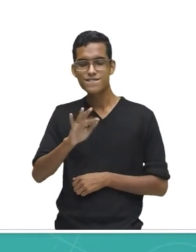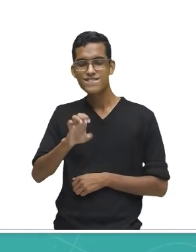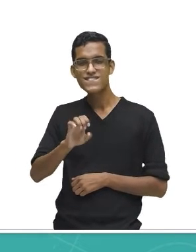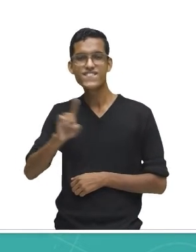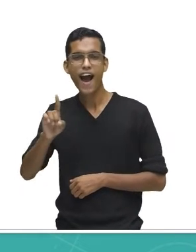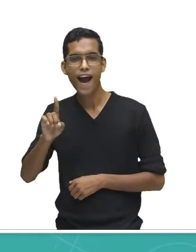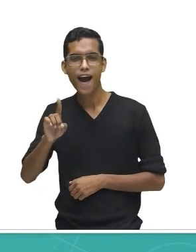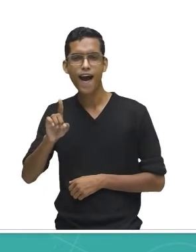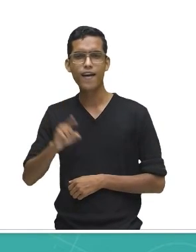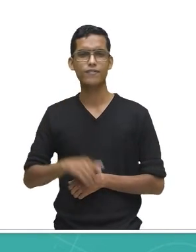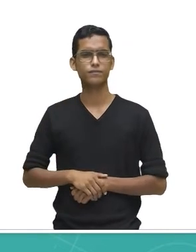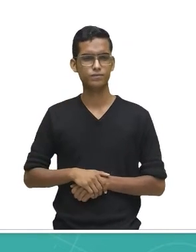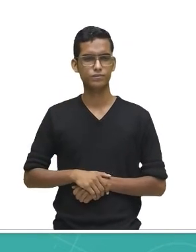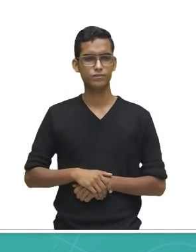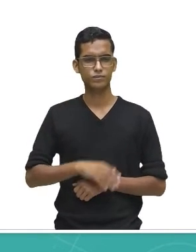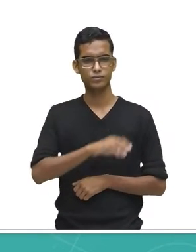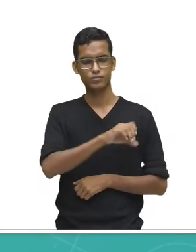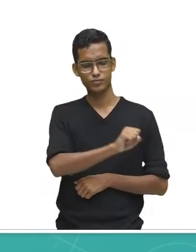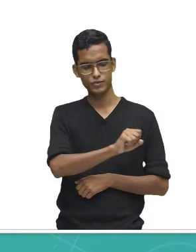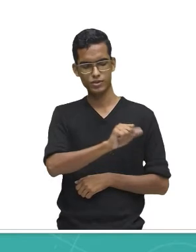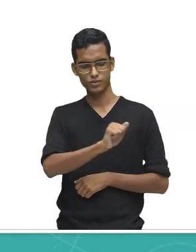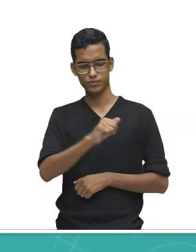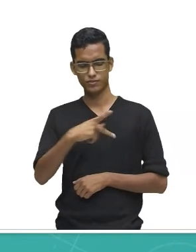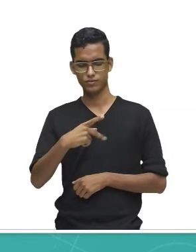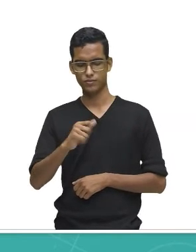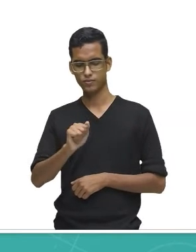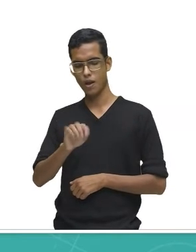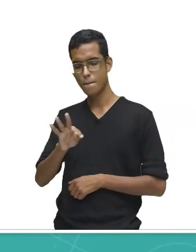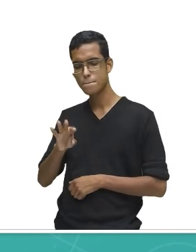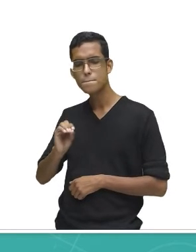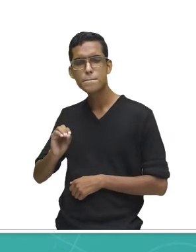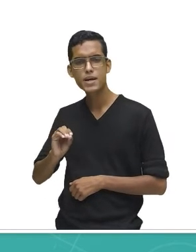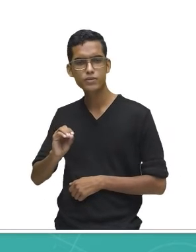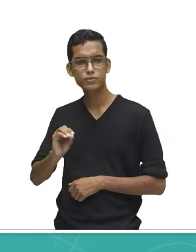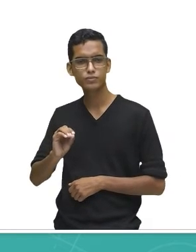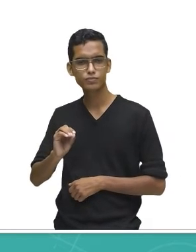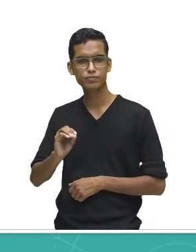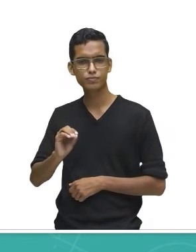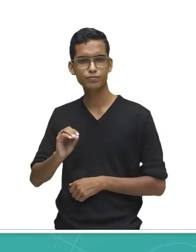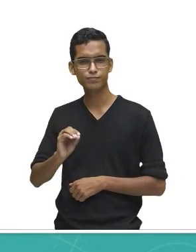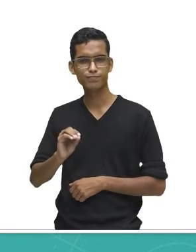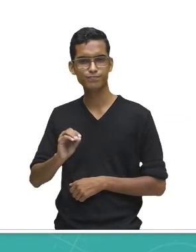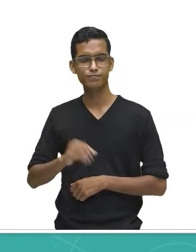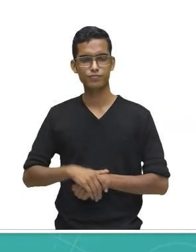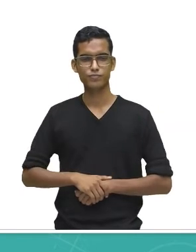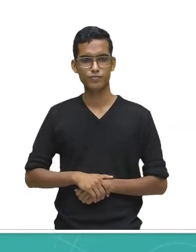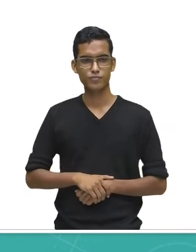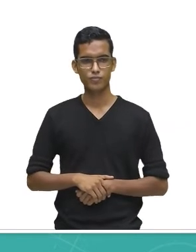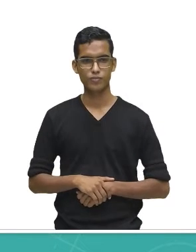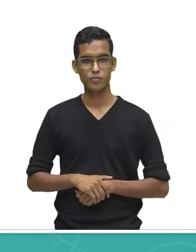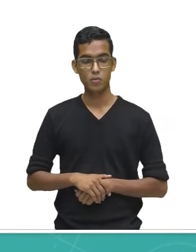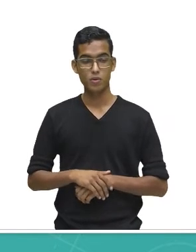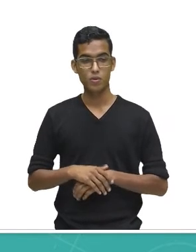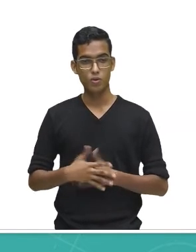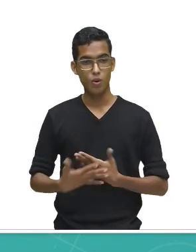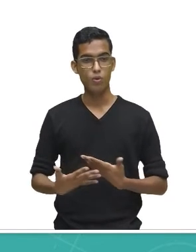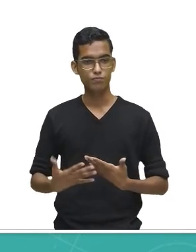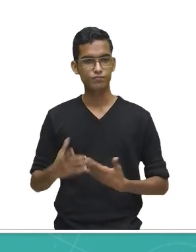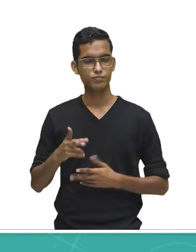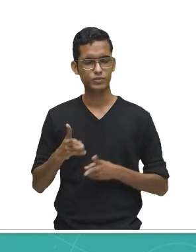café, oxítona. Então, vou falar assim, café, sapato, né? A